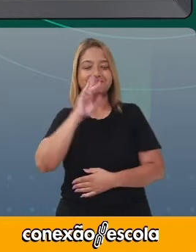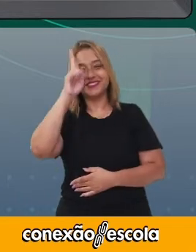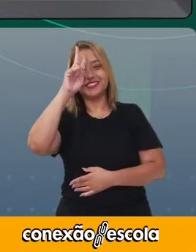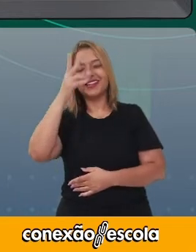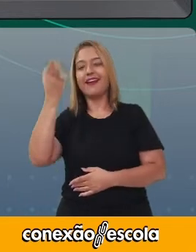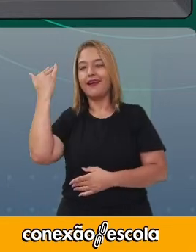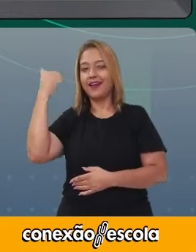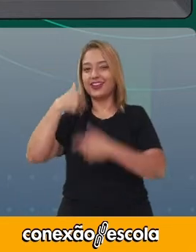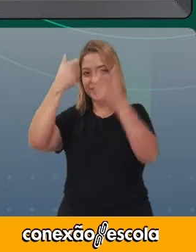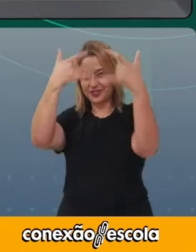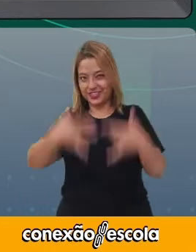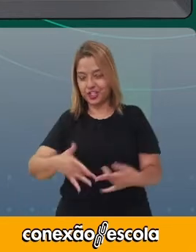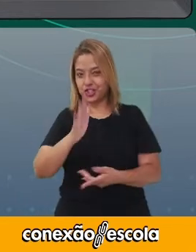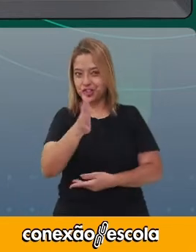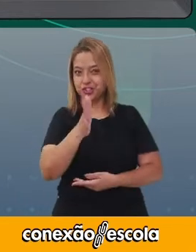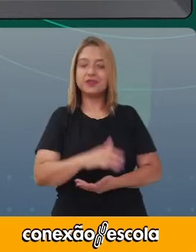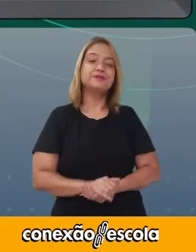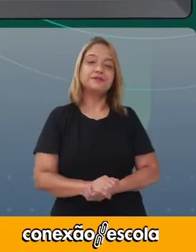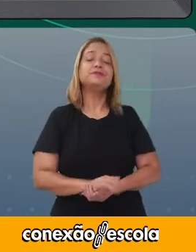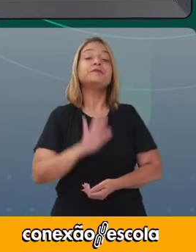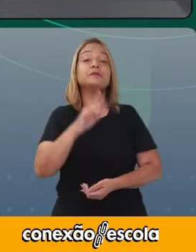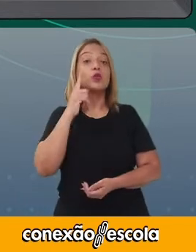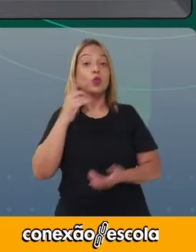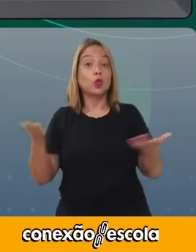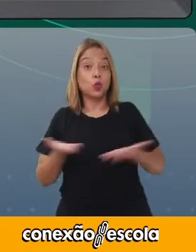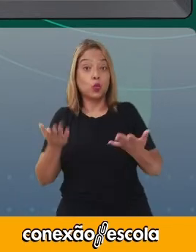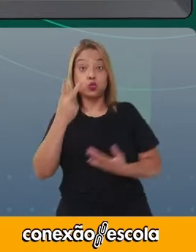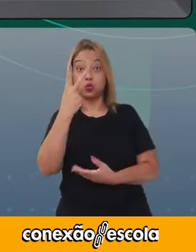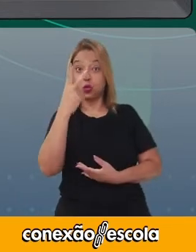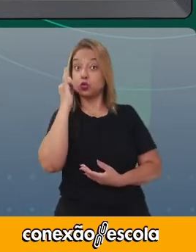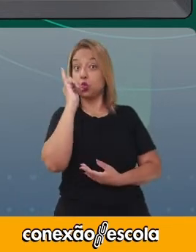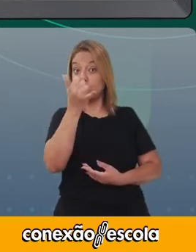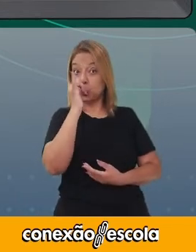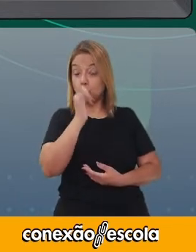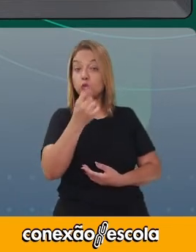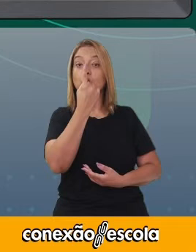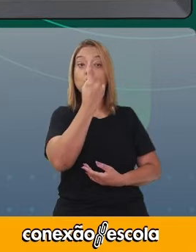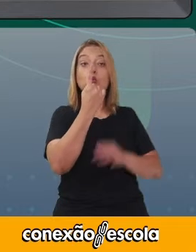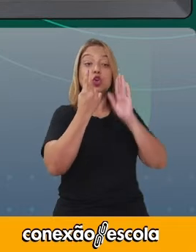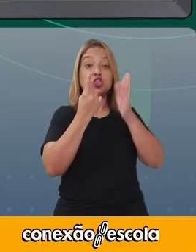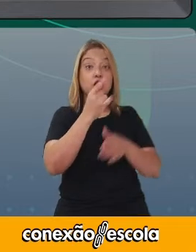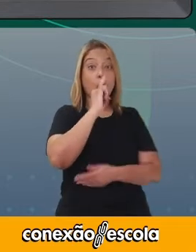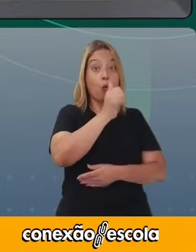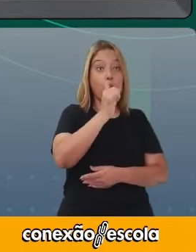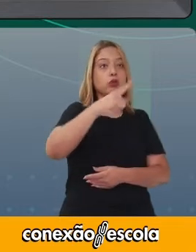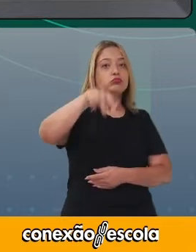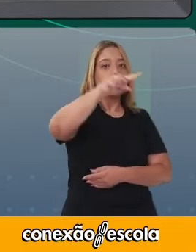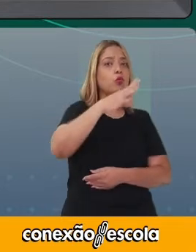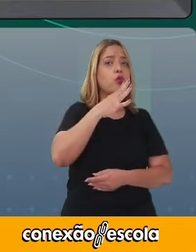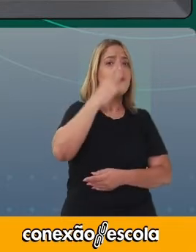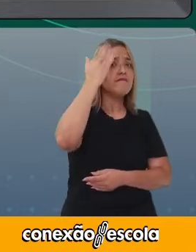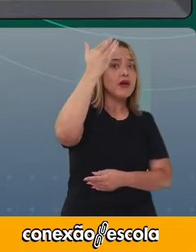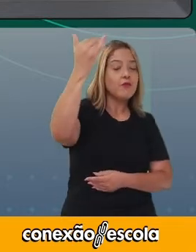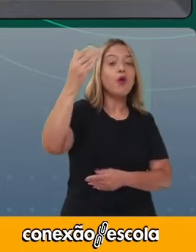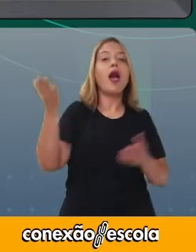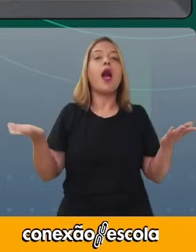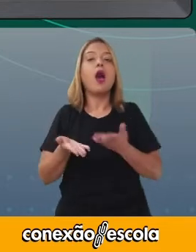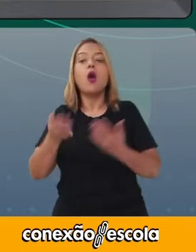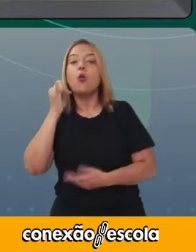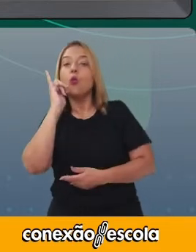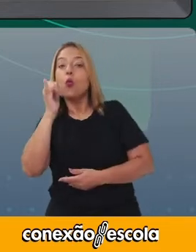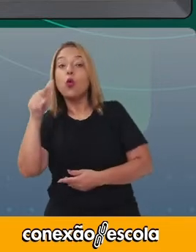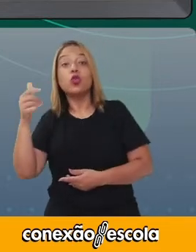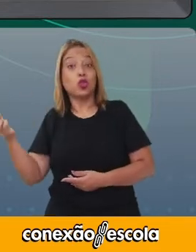aula. Então, hoje nós vimos 2 contos. Um conto clássico e um conto contemporâneo.